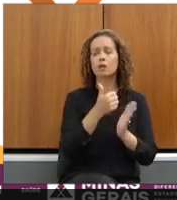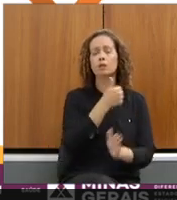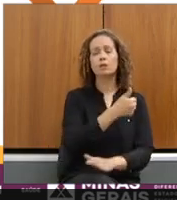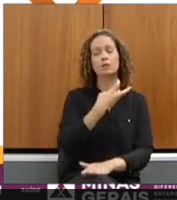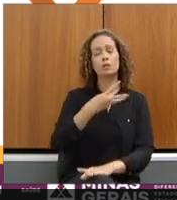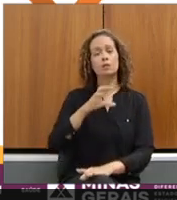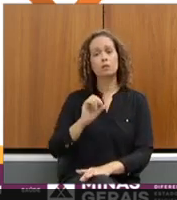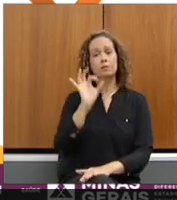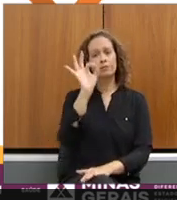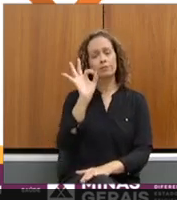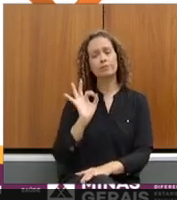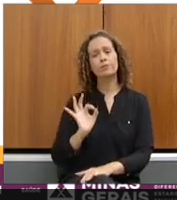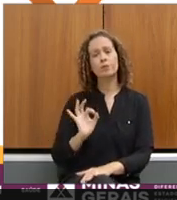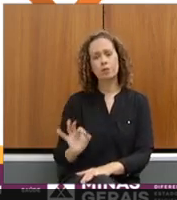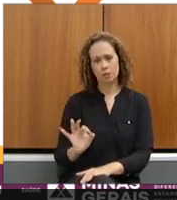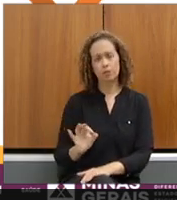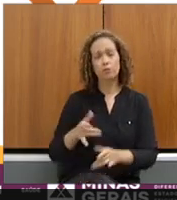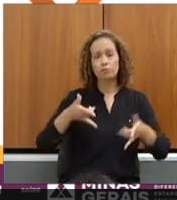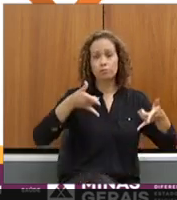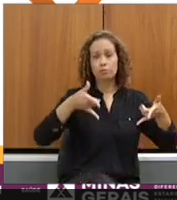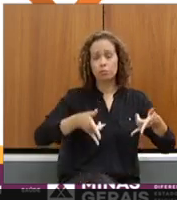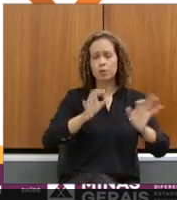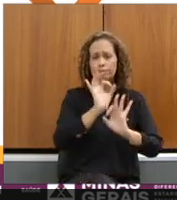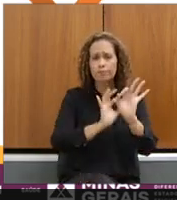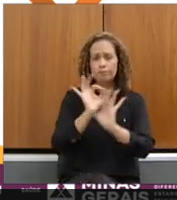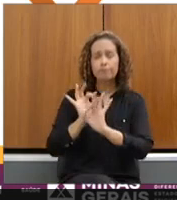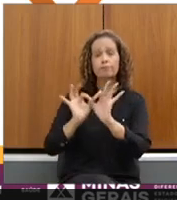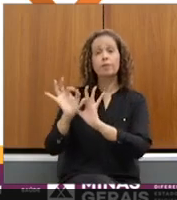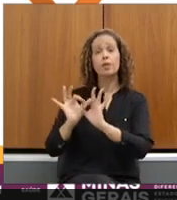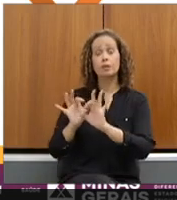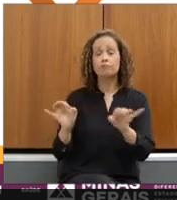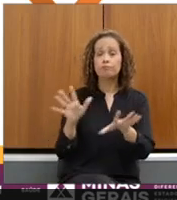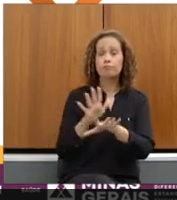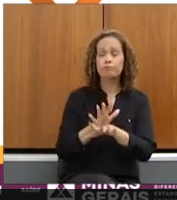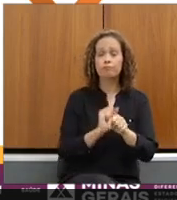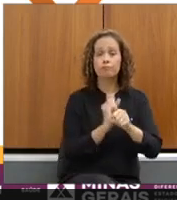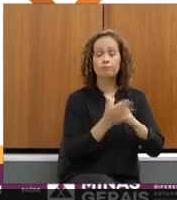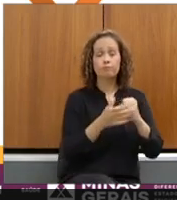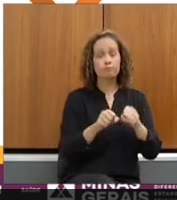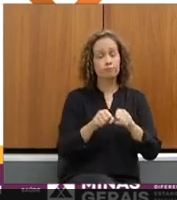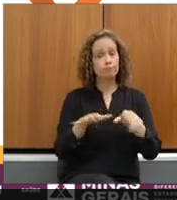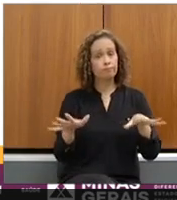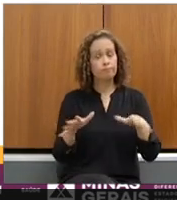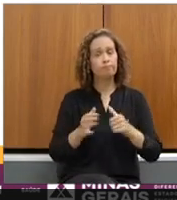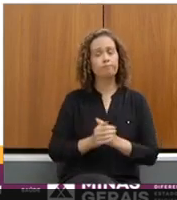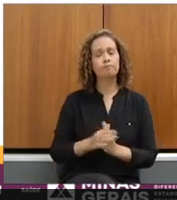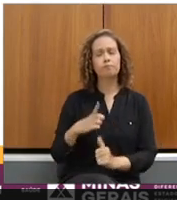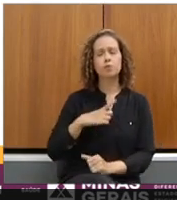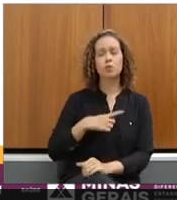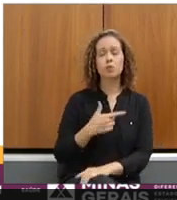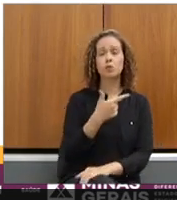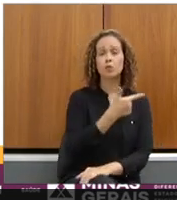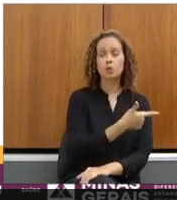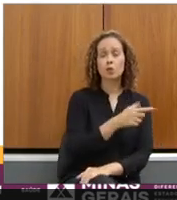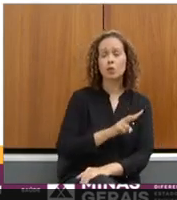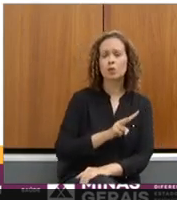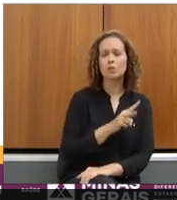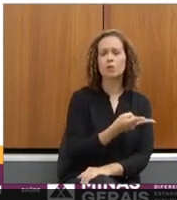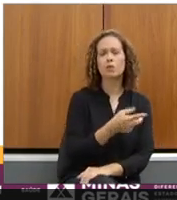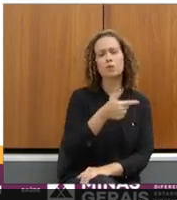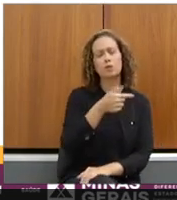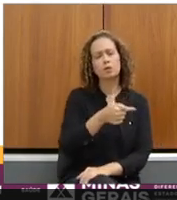cento de leitos preparando para epidemia nós saímos de 2072